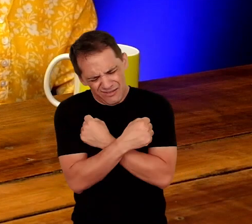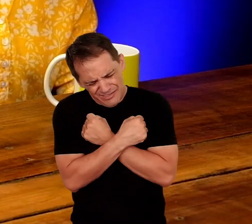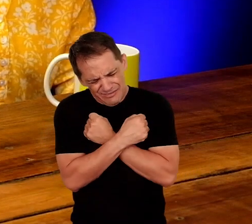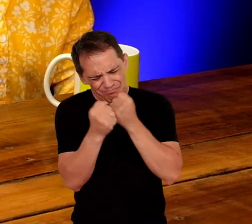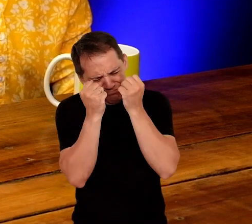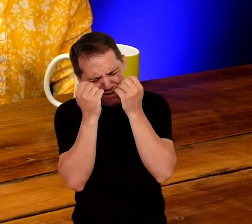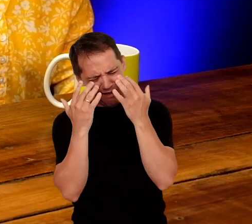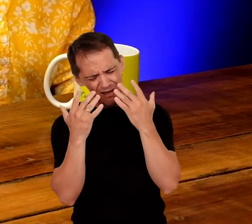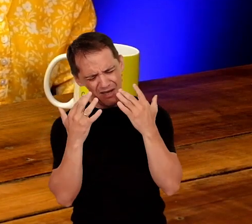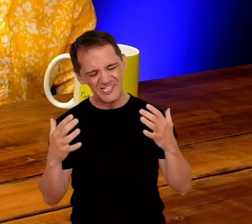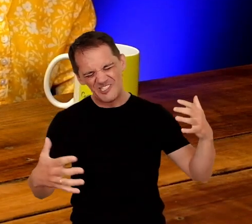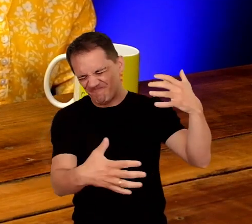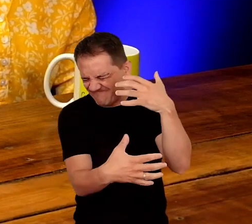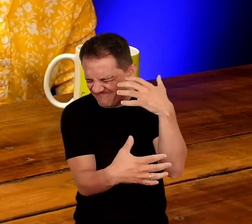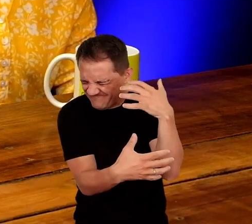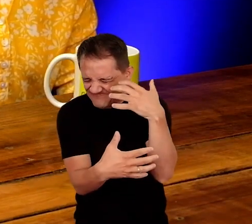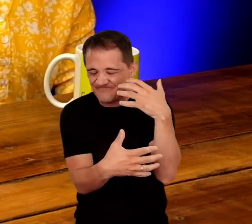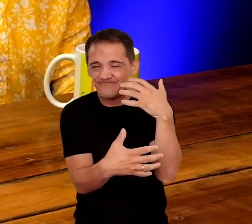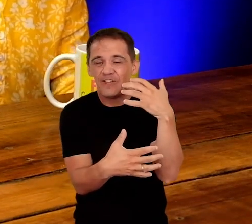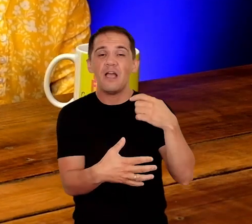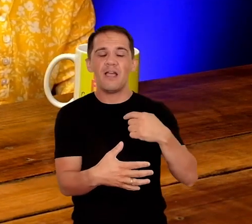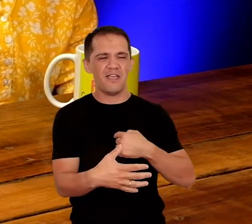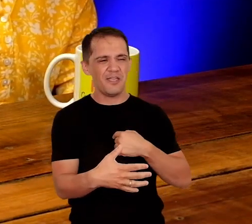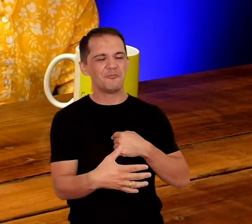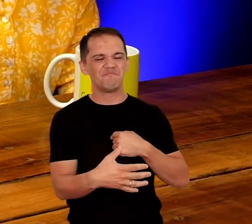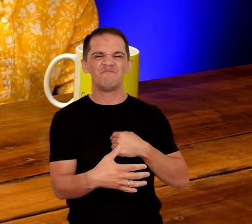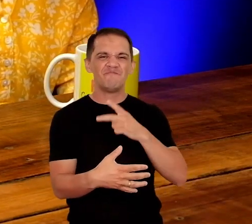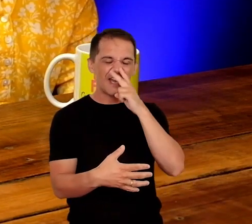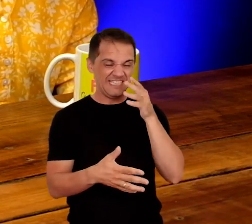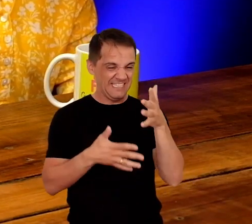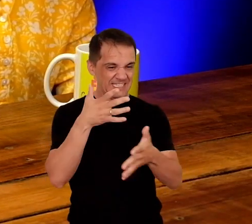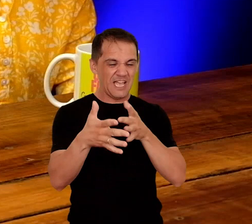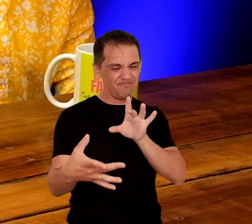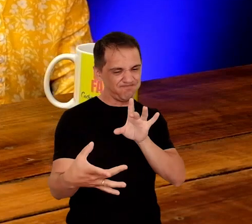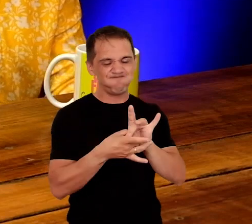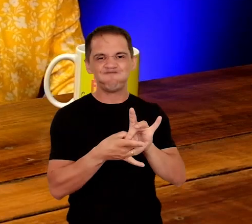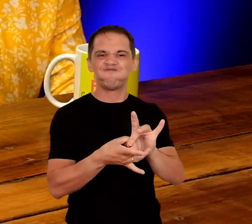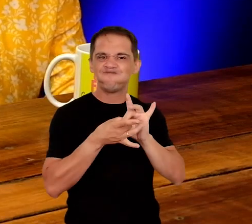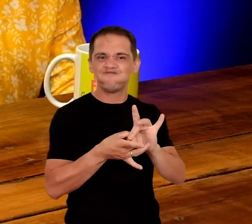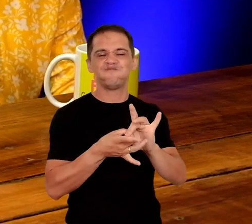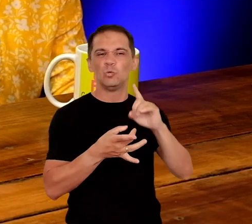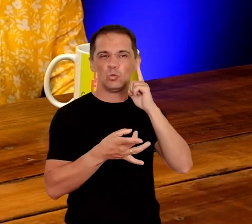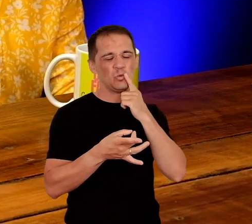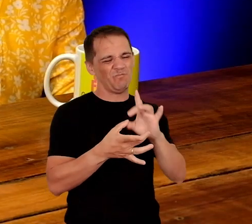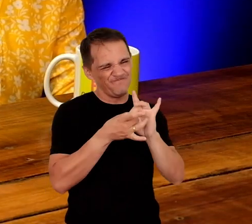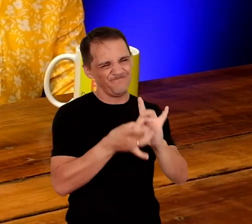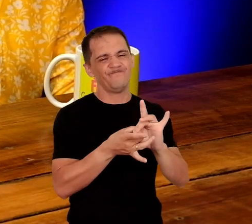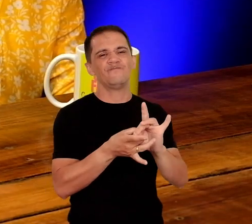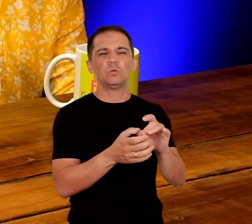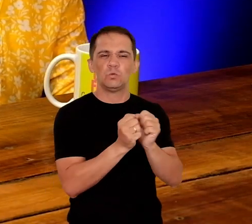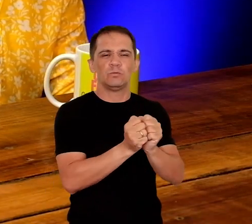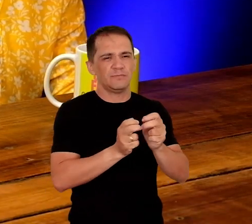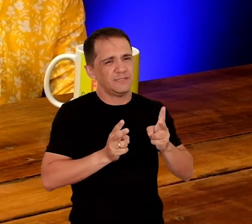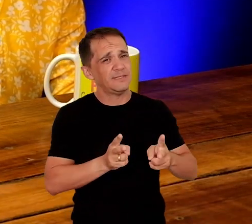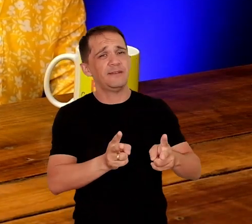chorar. Eu disse, não tem mais como eu deixar a língua de sinais, não tem mais como eu deixar os surdos, né? E a partir dali a gente começou a